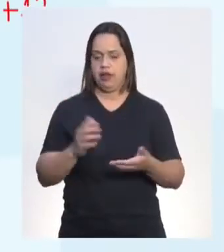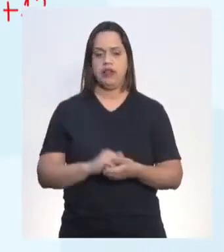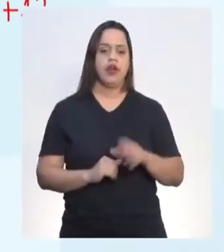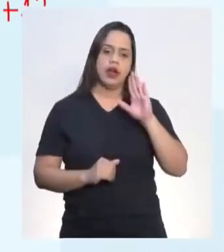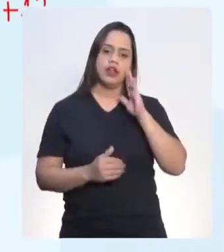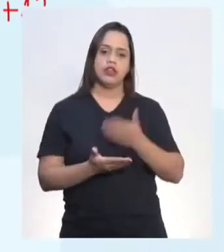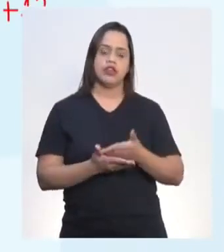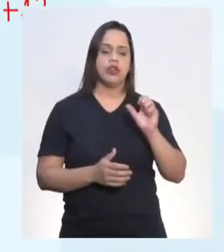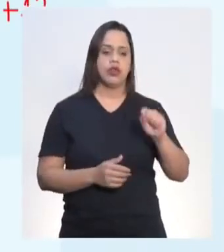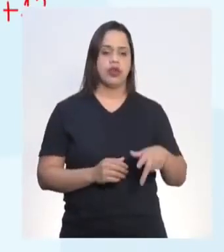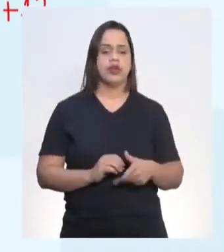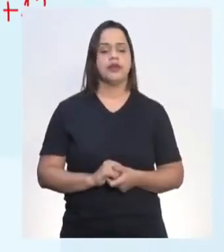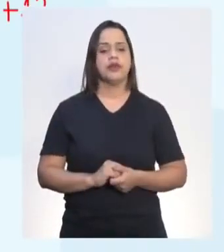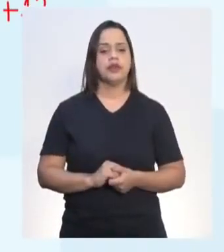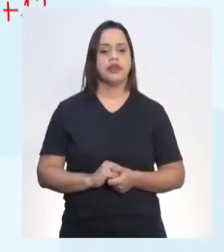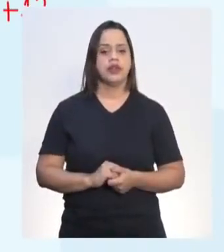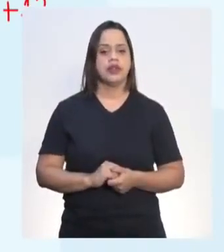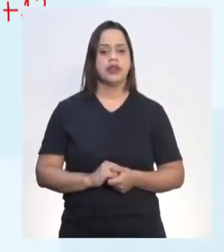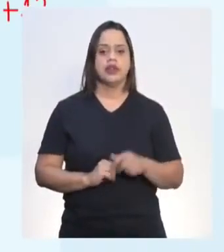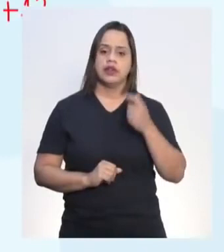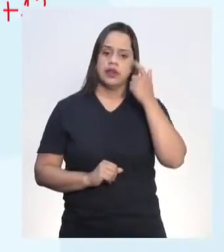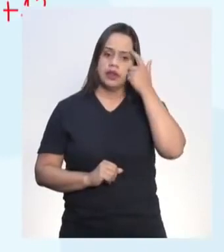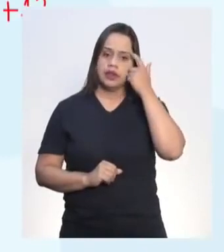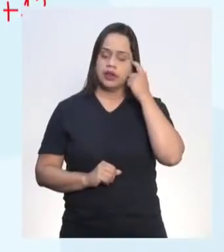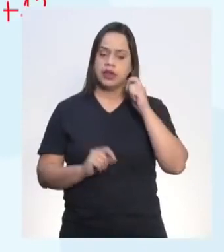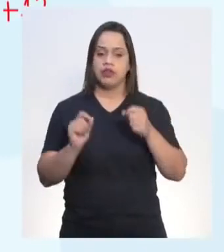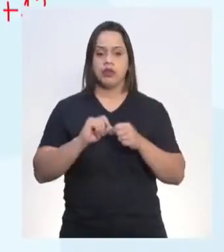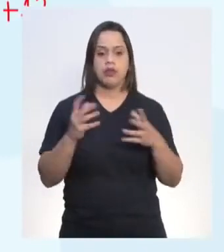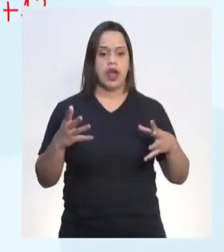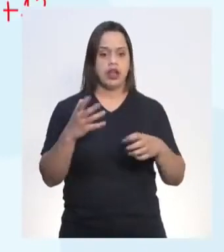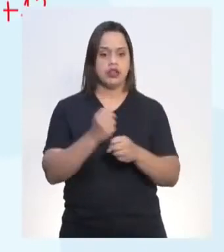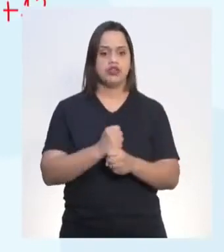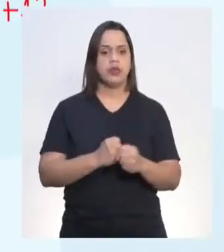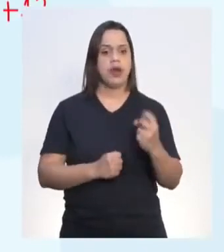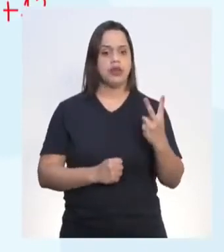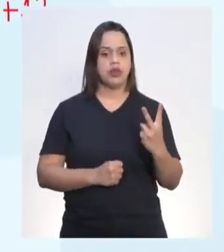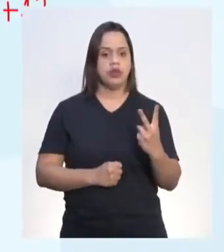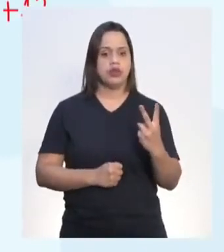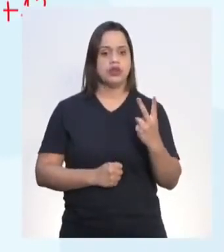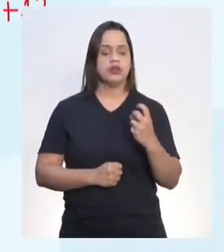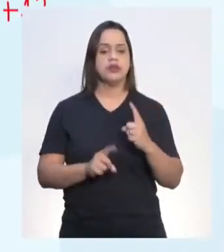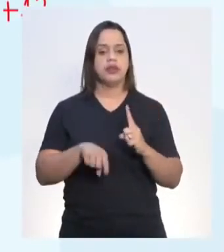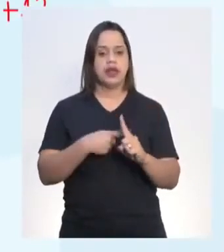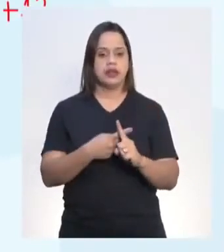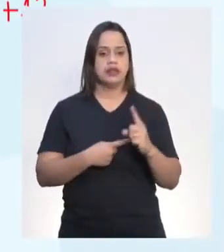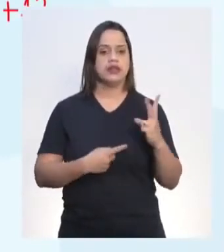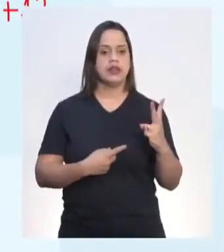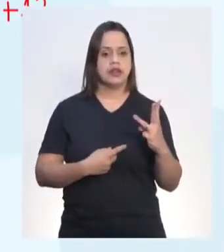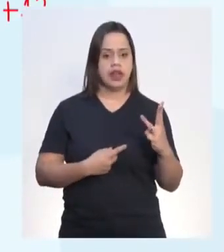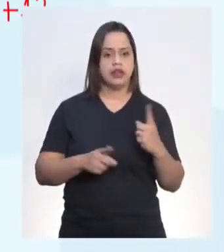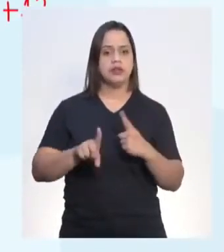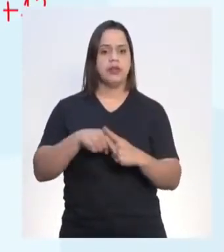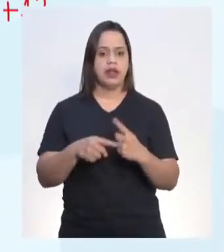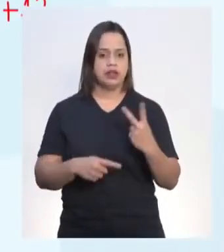ó. 2x mais 3x dá 5x, mais 2x, 7x, mais